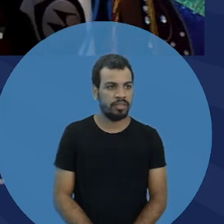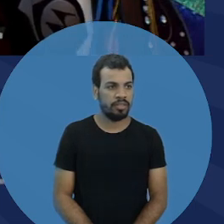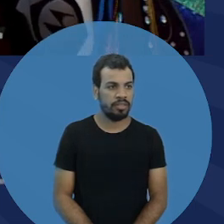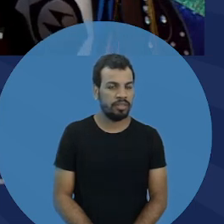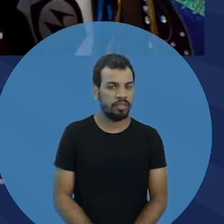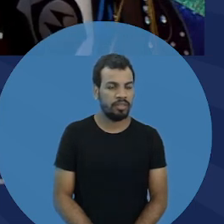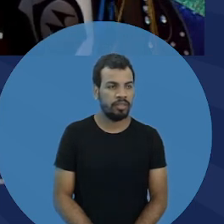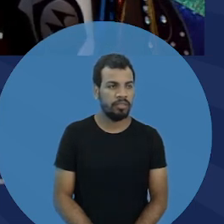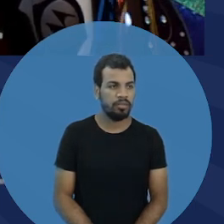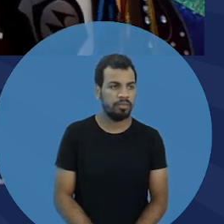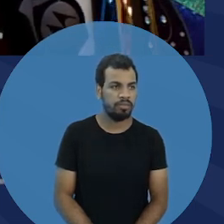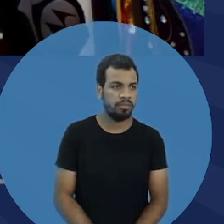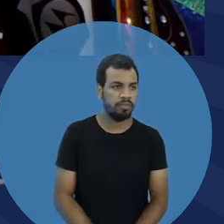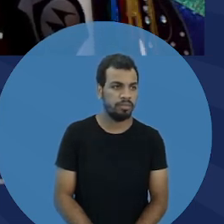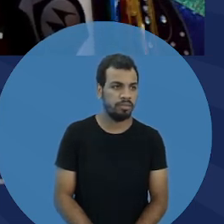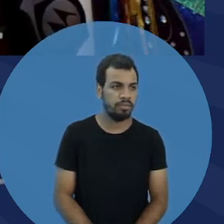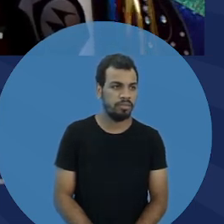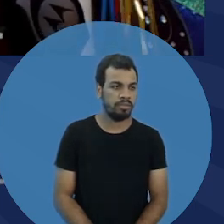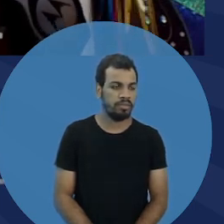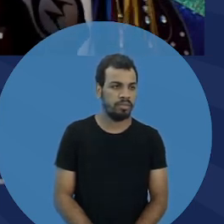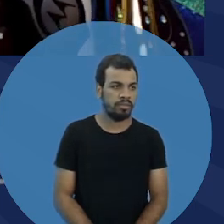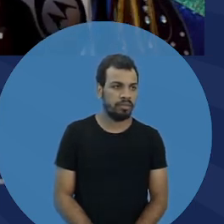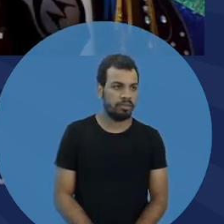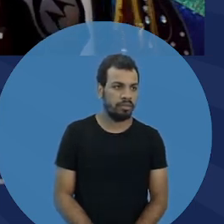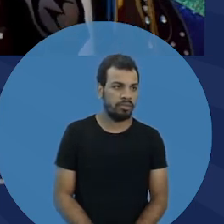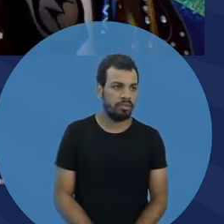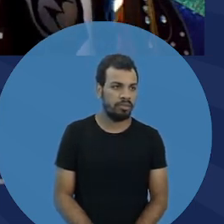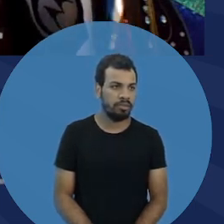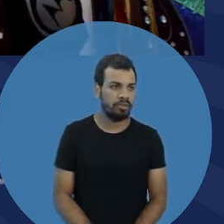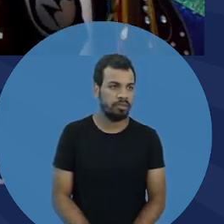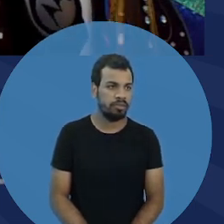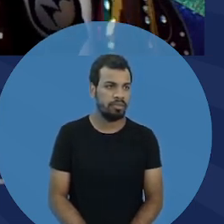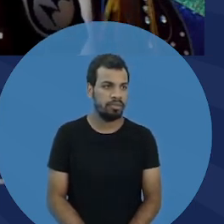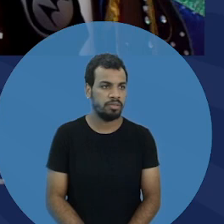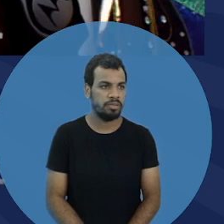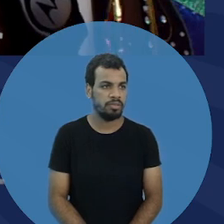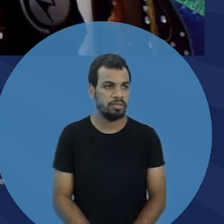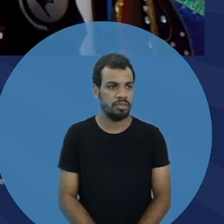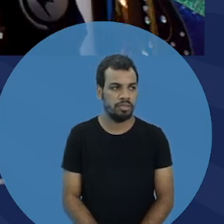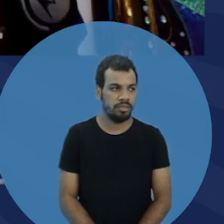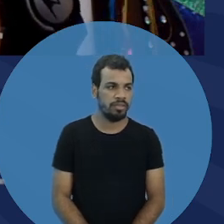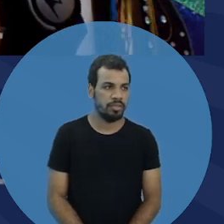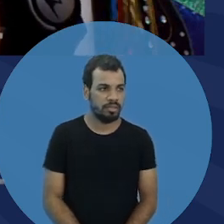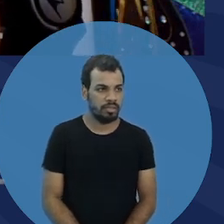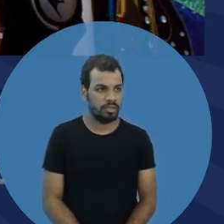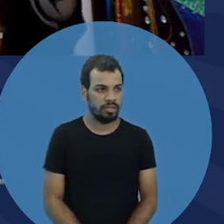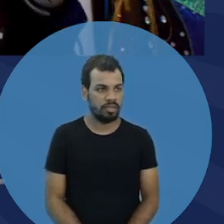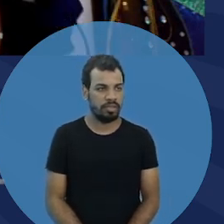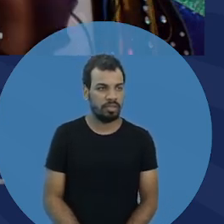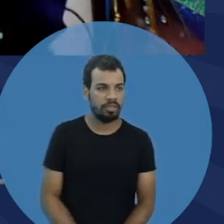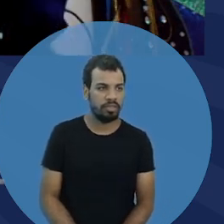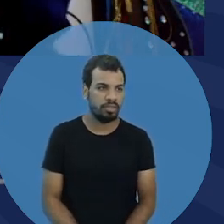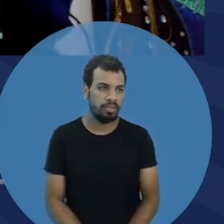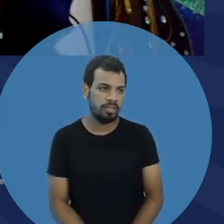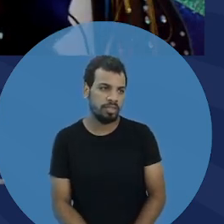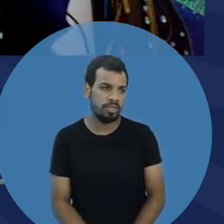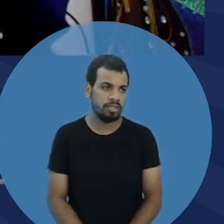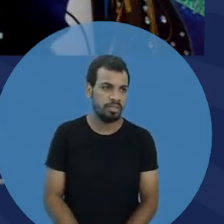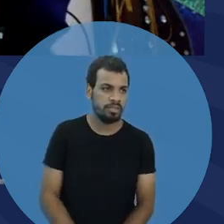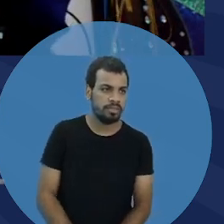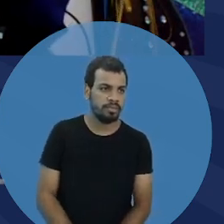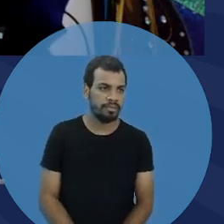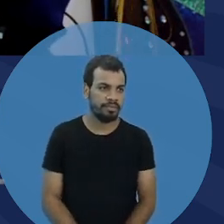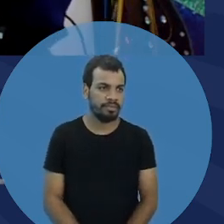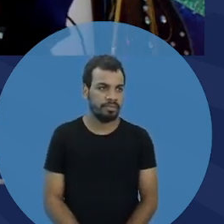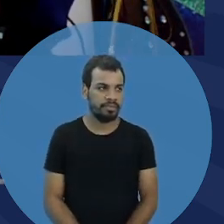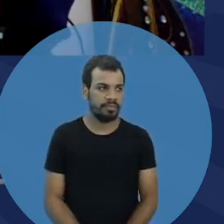gravando depois, vai ficar muito, muito trabalhoso para mim, entendeu? E a mostra tá pertinho já. Eu sei, mas ela